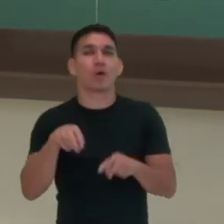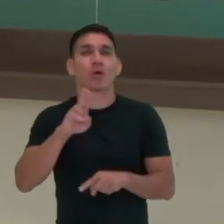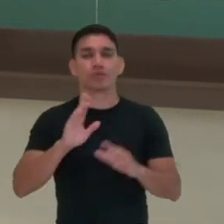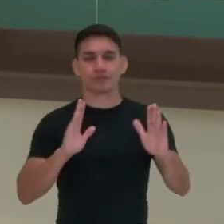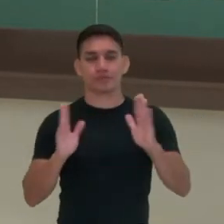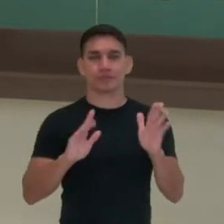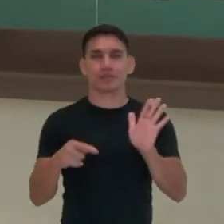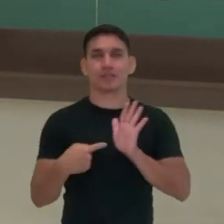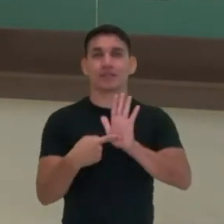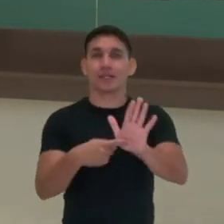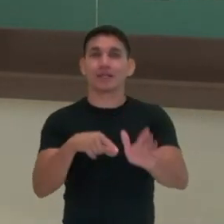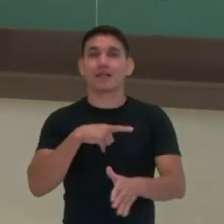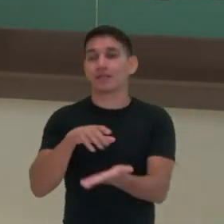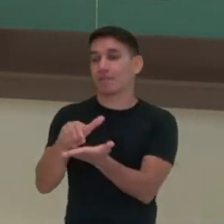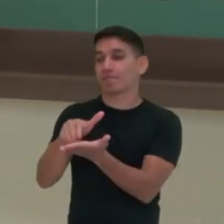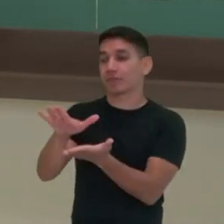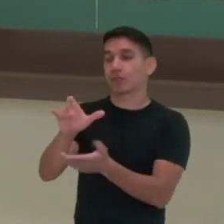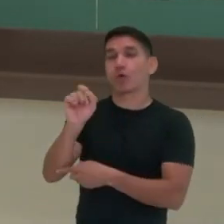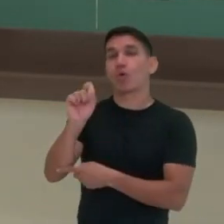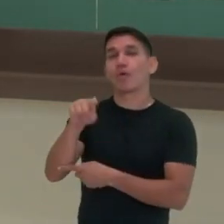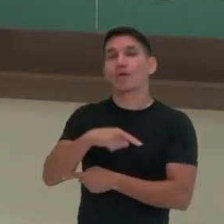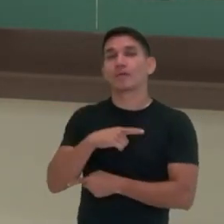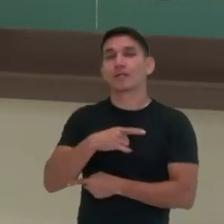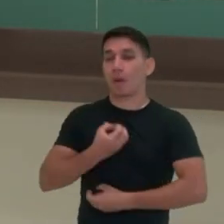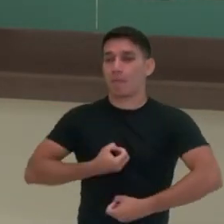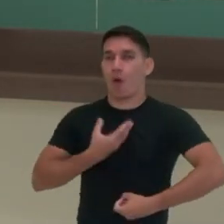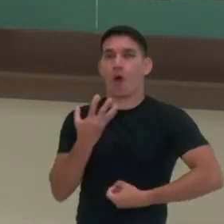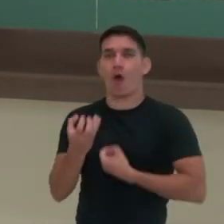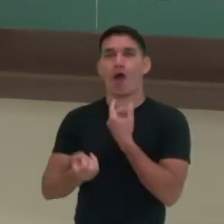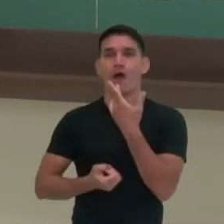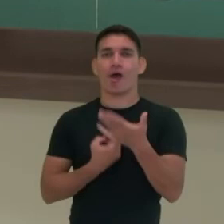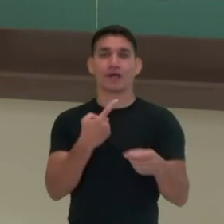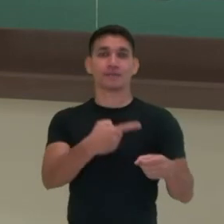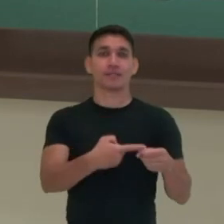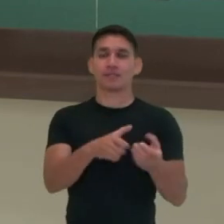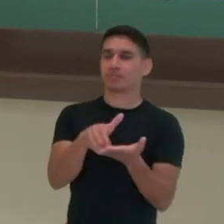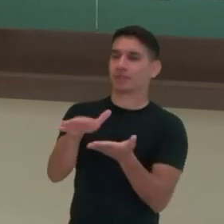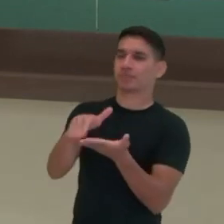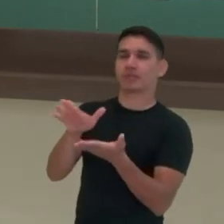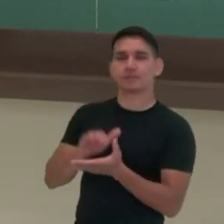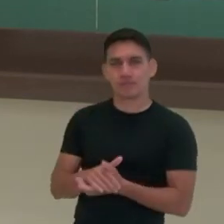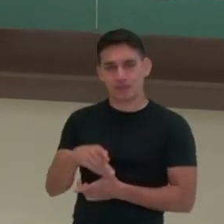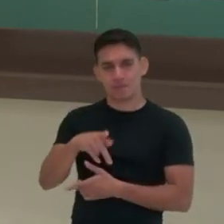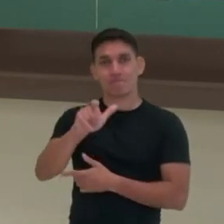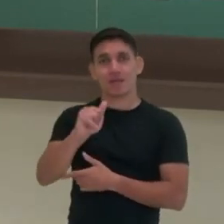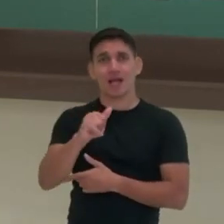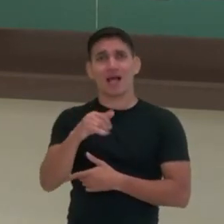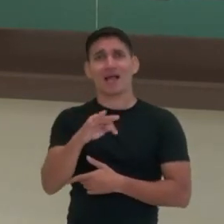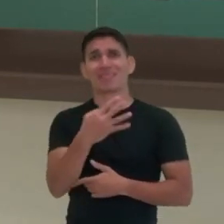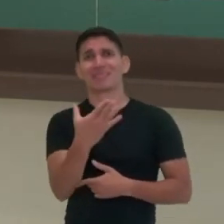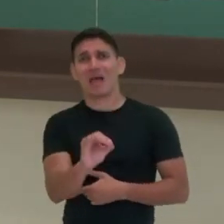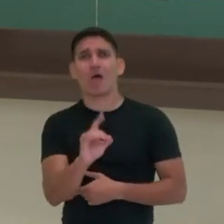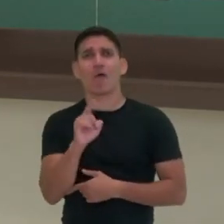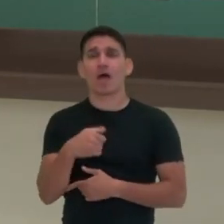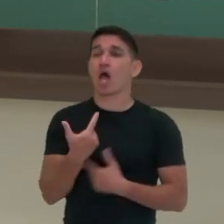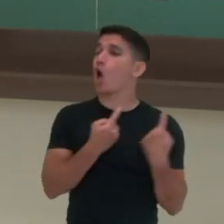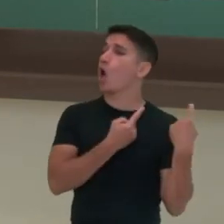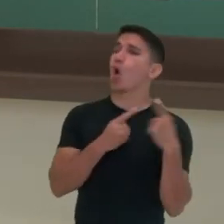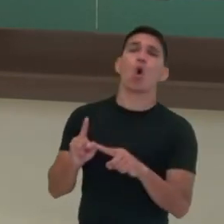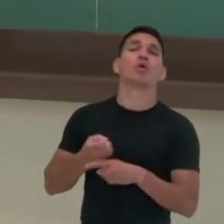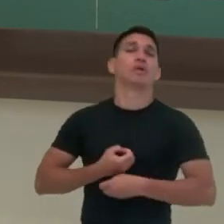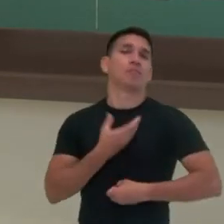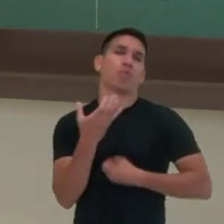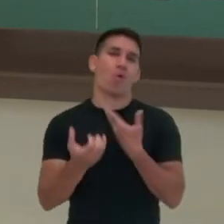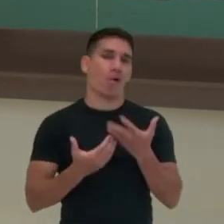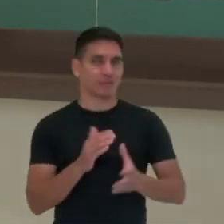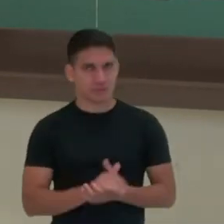episódio da expulsão dos poetas da cidade. O Platão era completamente contra a